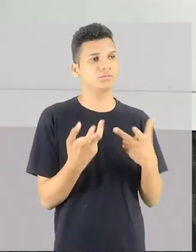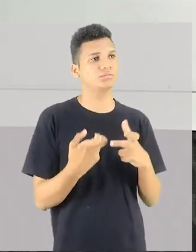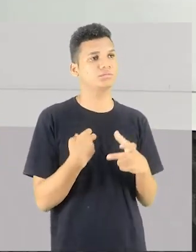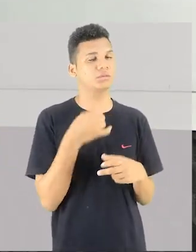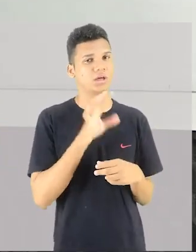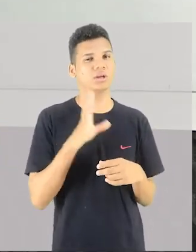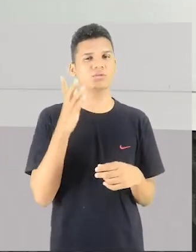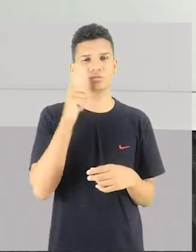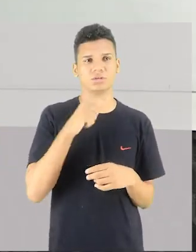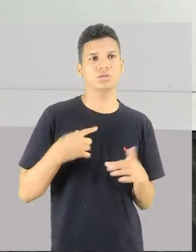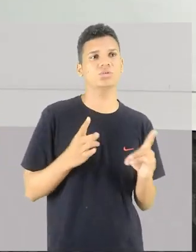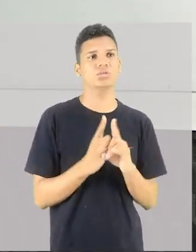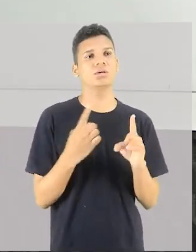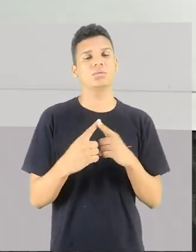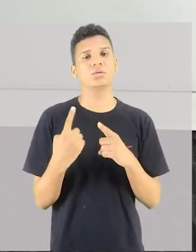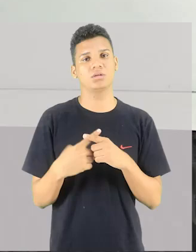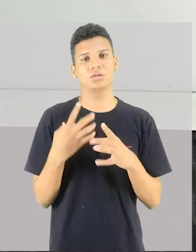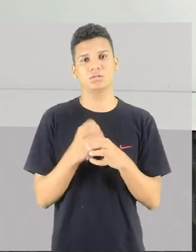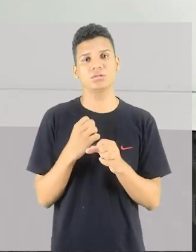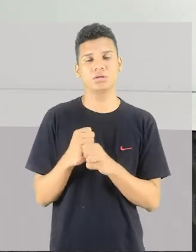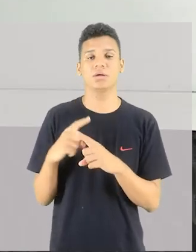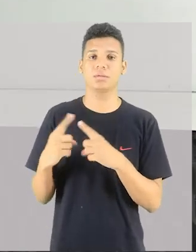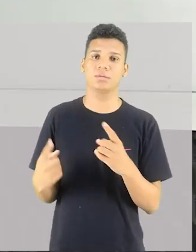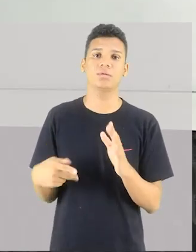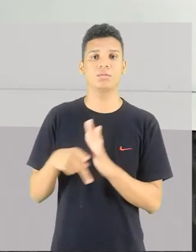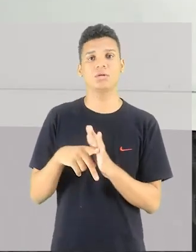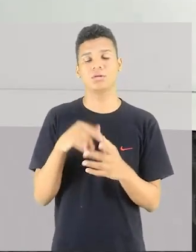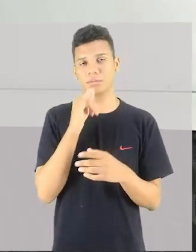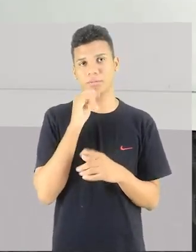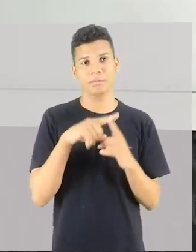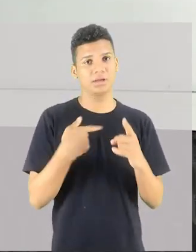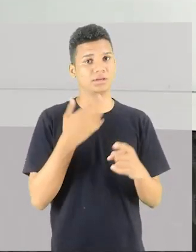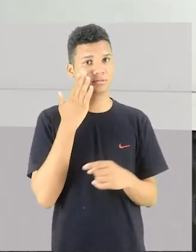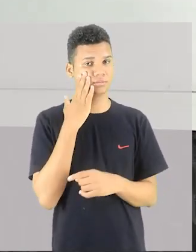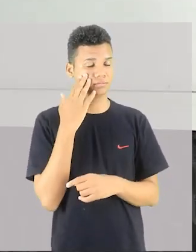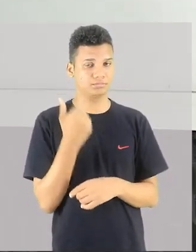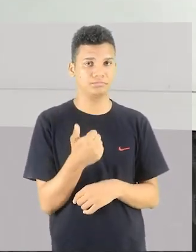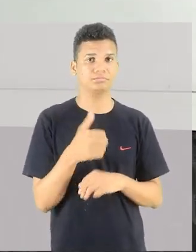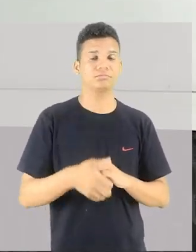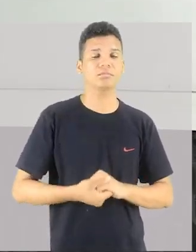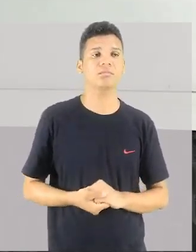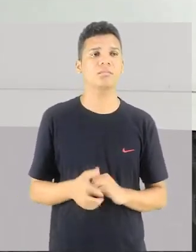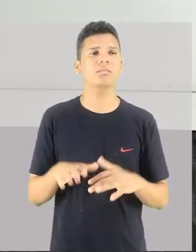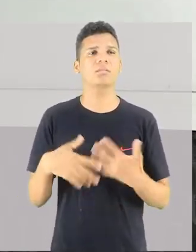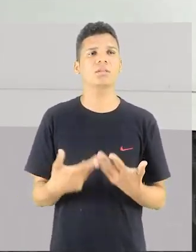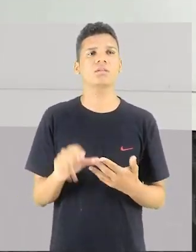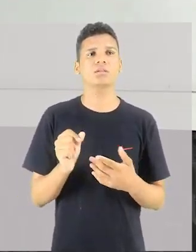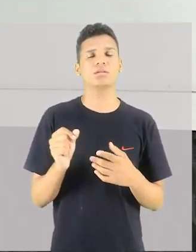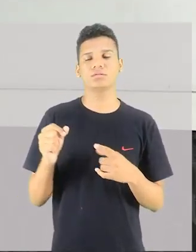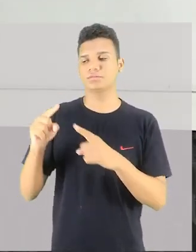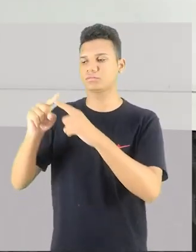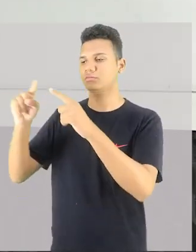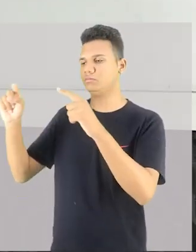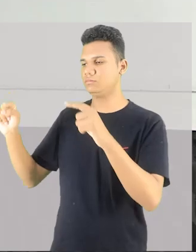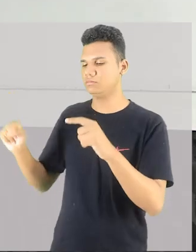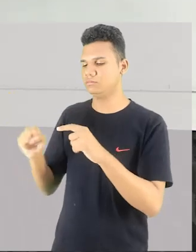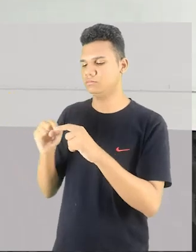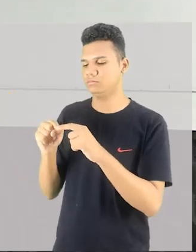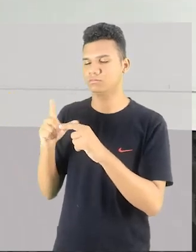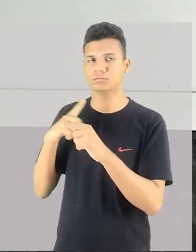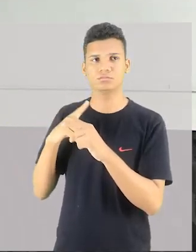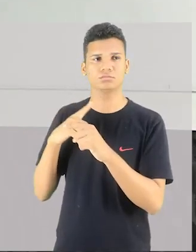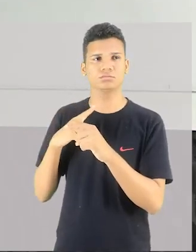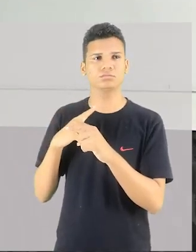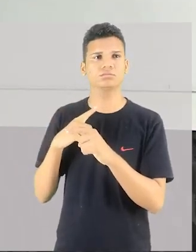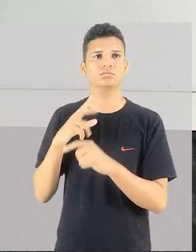encontrar a quantidade de sagos Então beleza como ele me diz que esse círculo aqui vai ter um